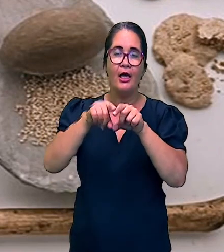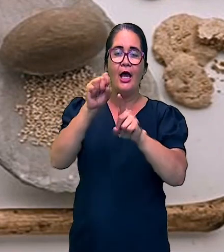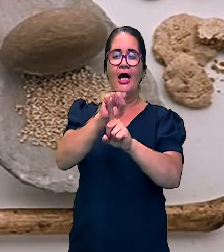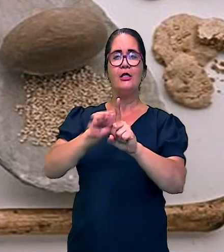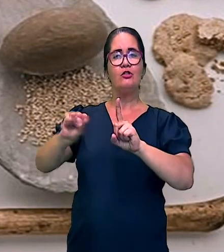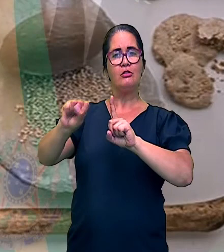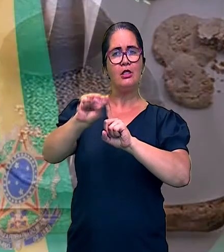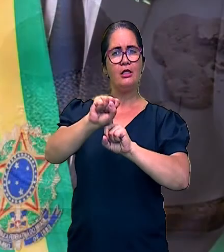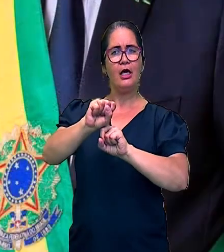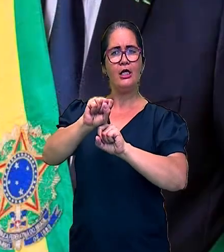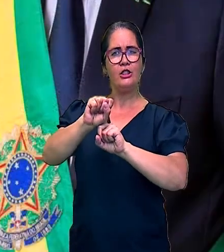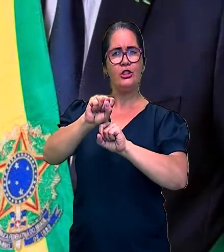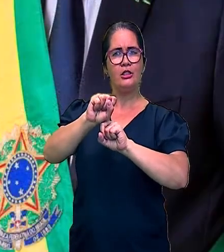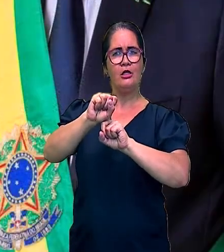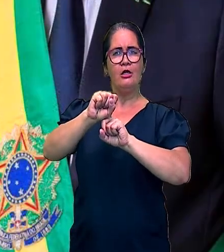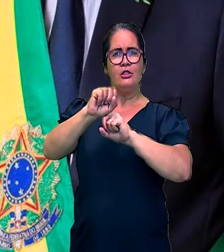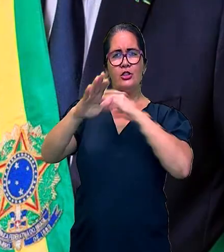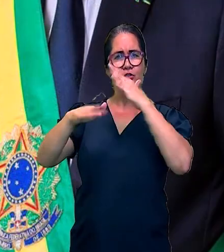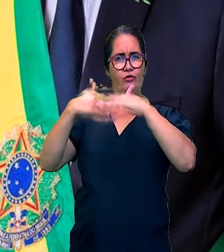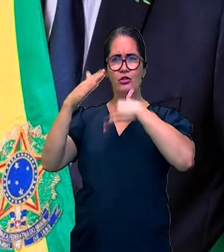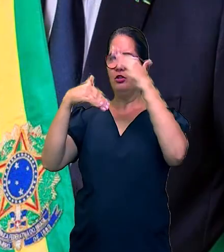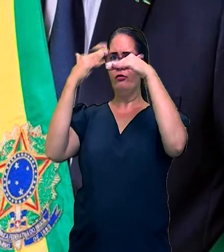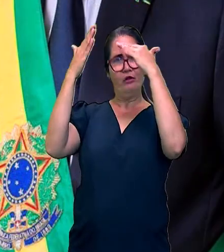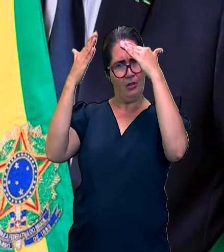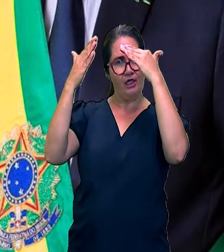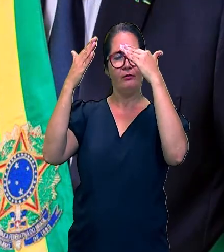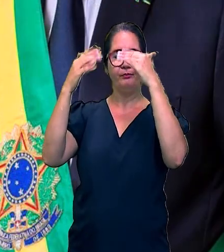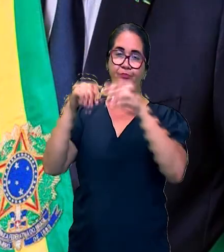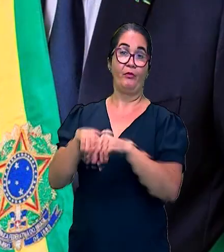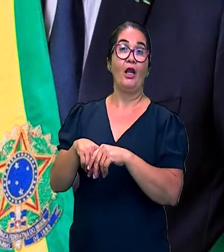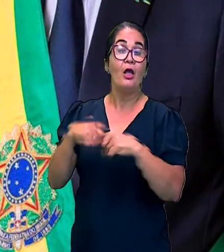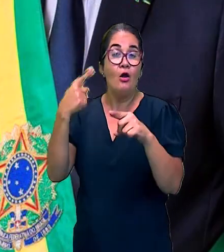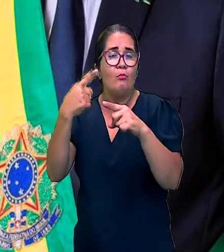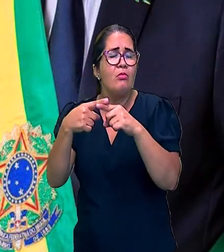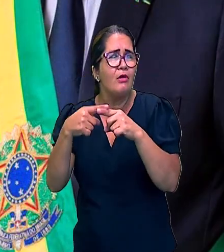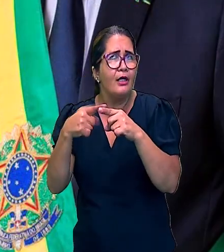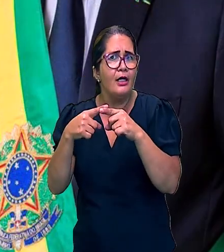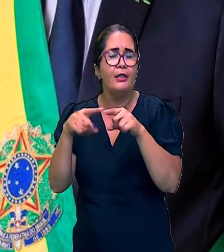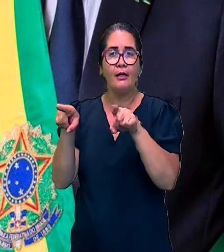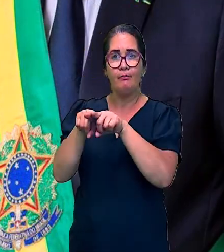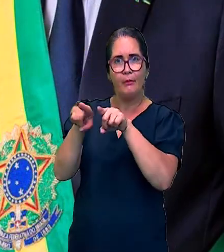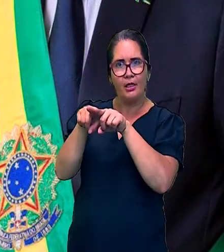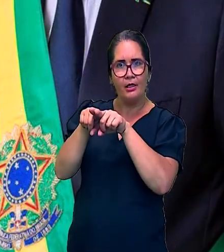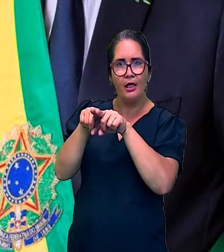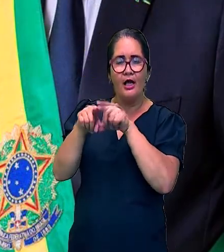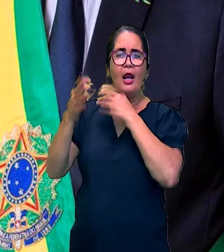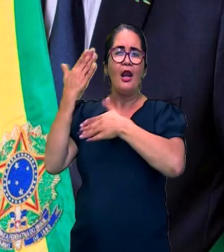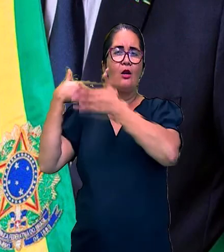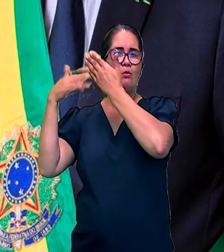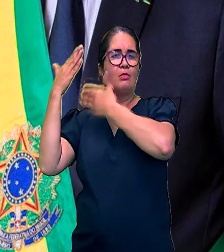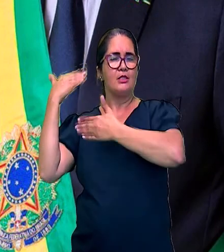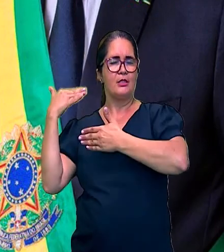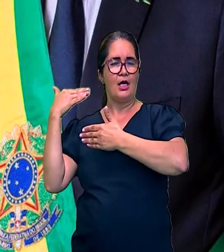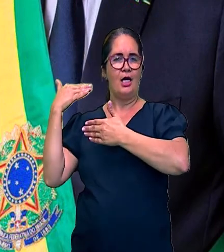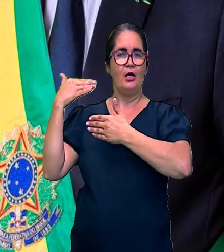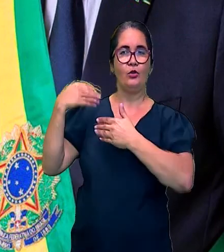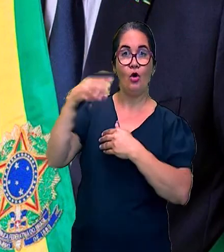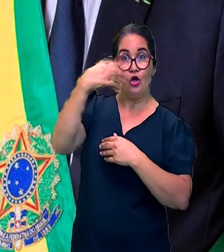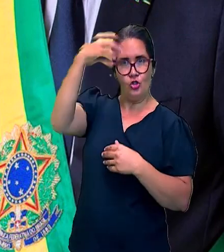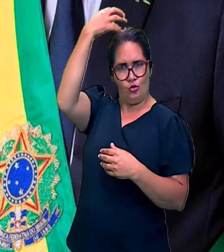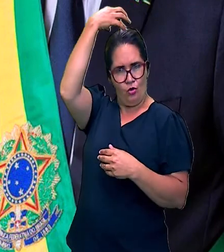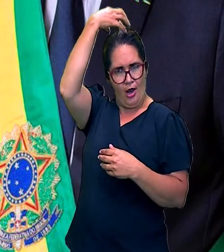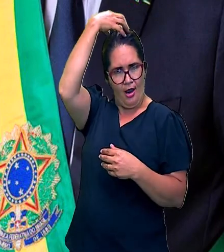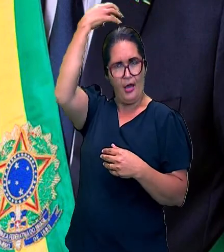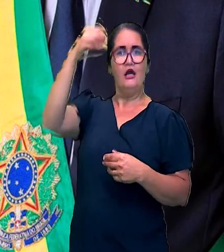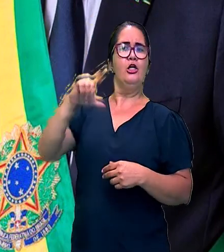vários servidores que desempenhavam tarefas em seu nome, como os nossos políticos de hoje. Então nós temos